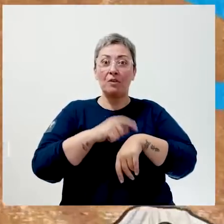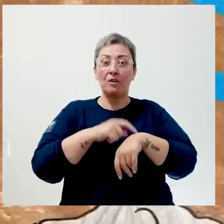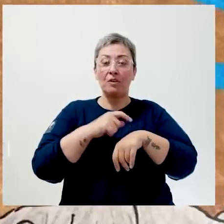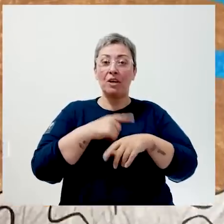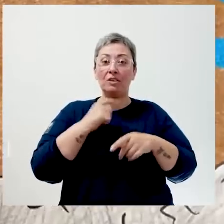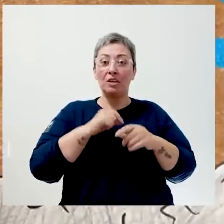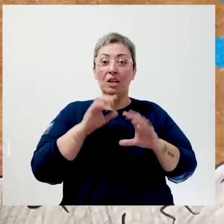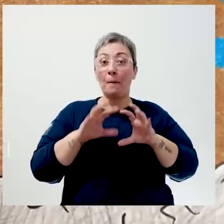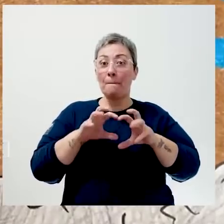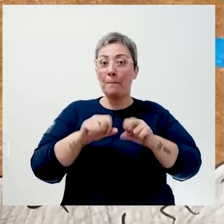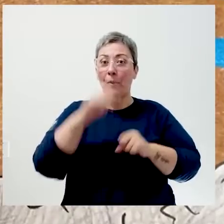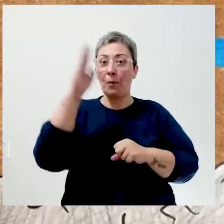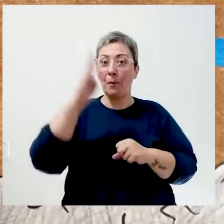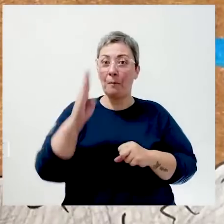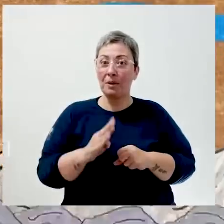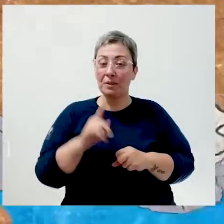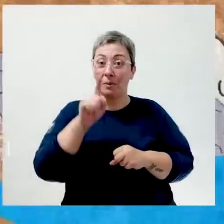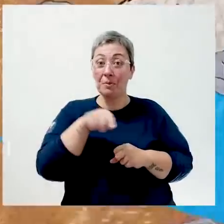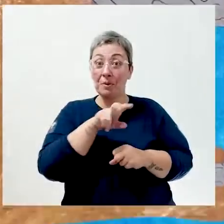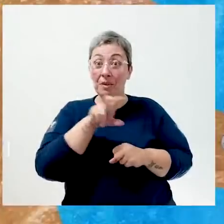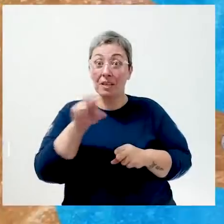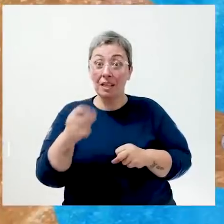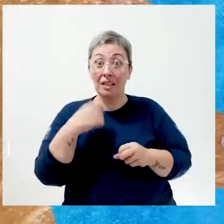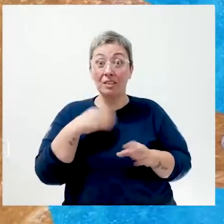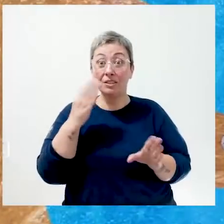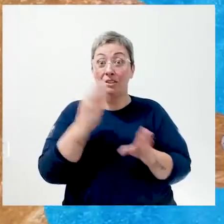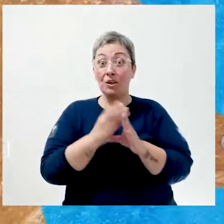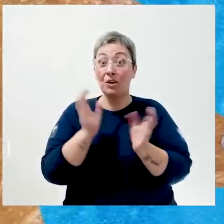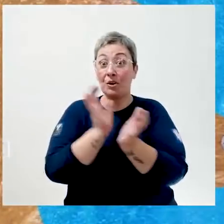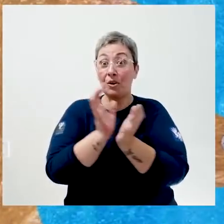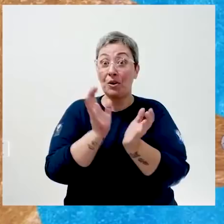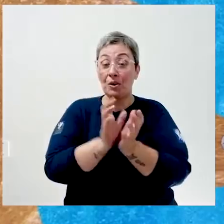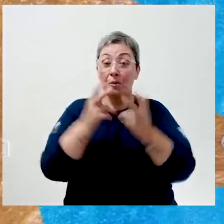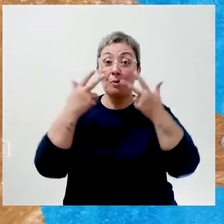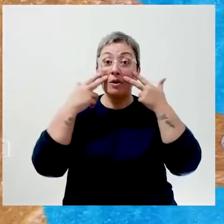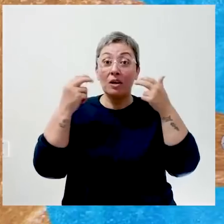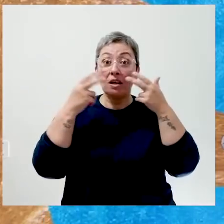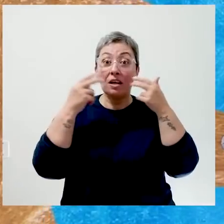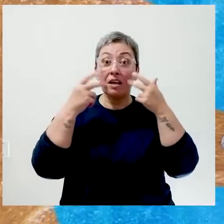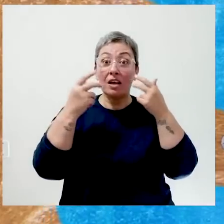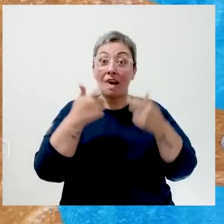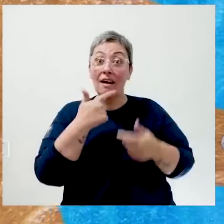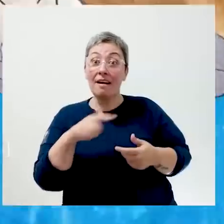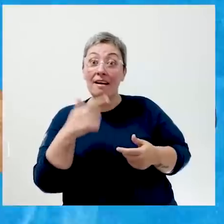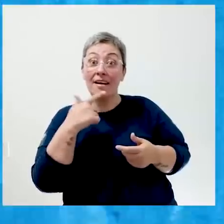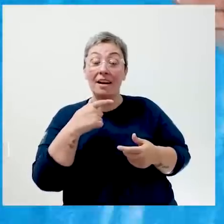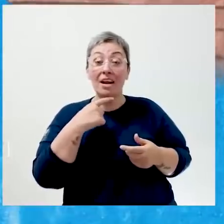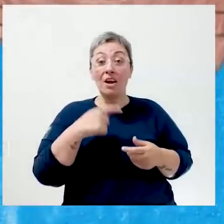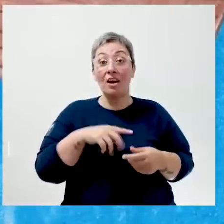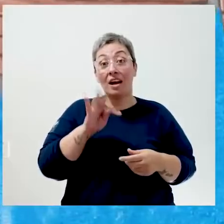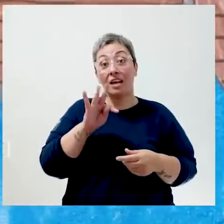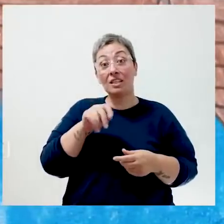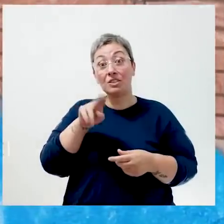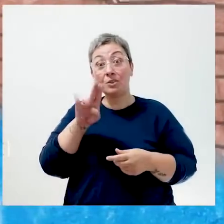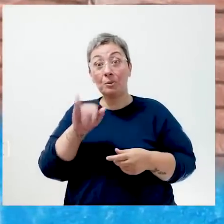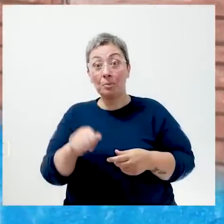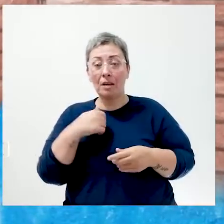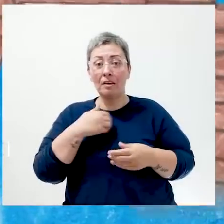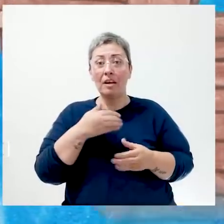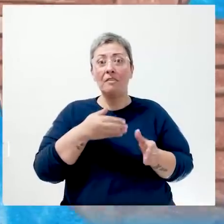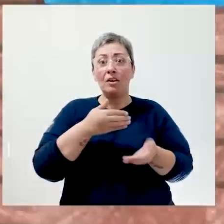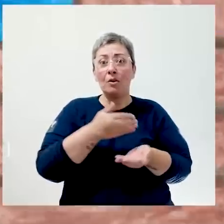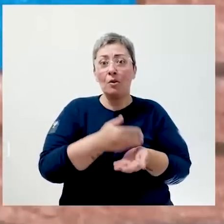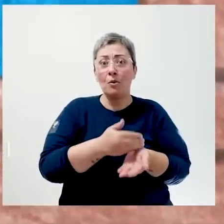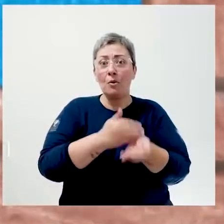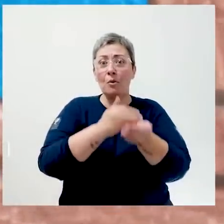no descobrimento do Brasil. Encontrou uma tribo indígena que falava Tupi-Guarani. Avistou ao longe as caravelas